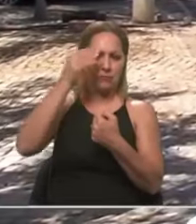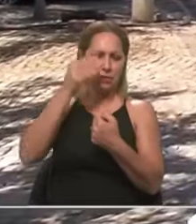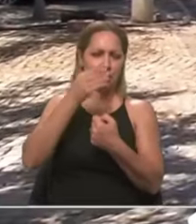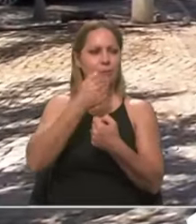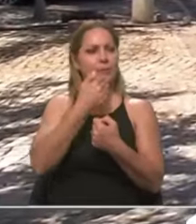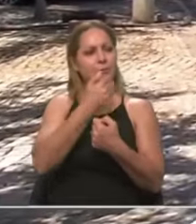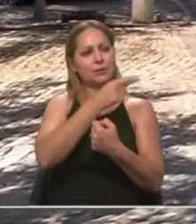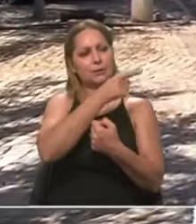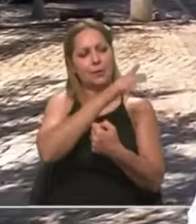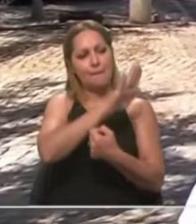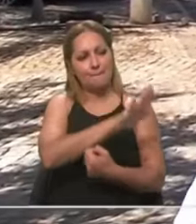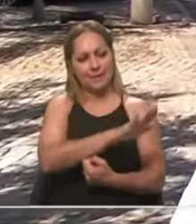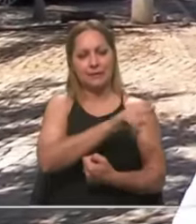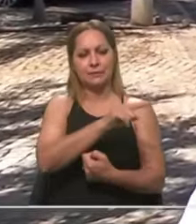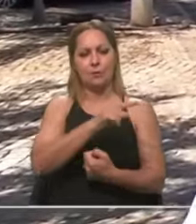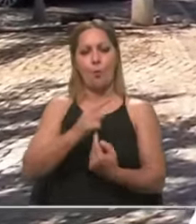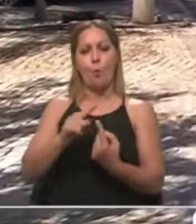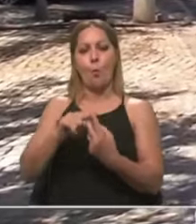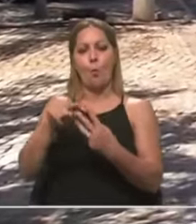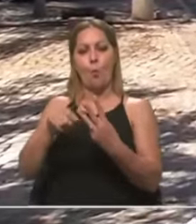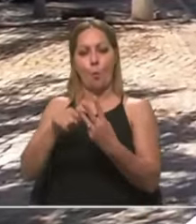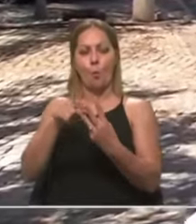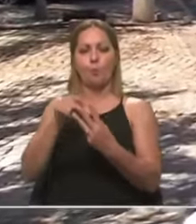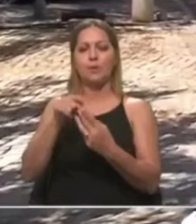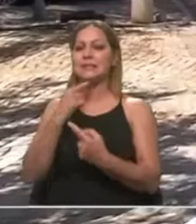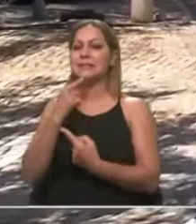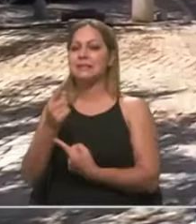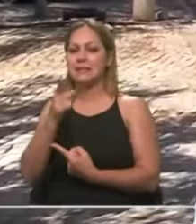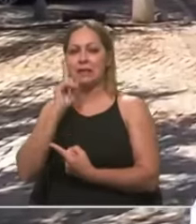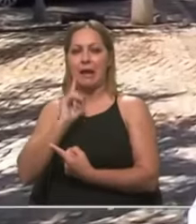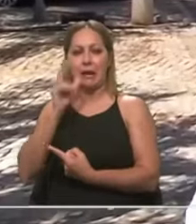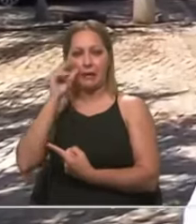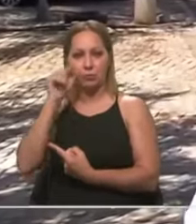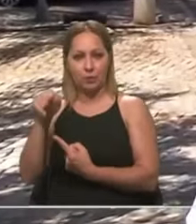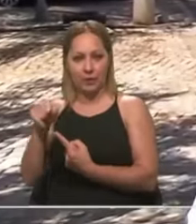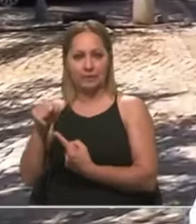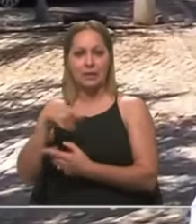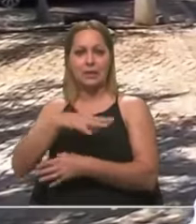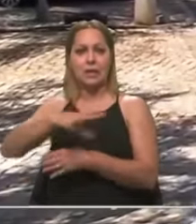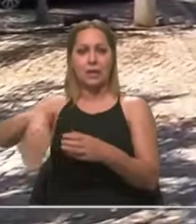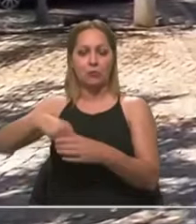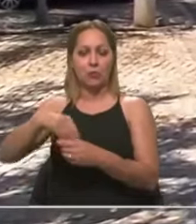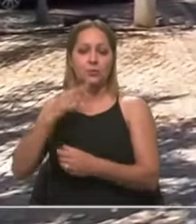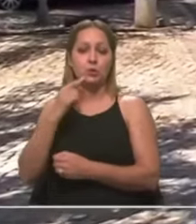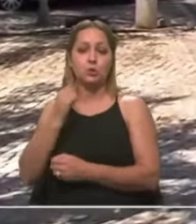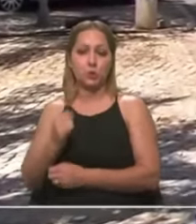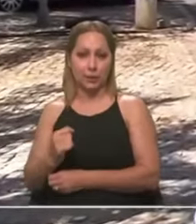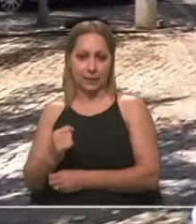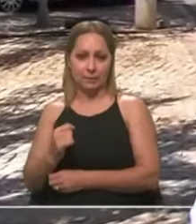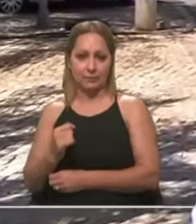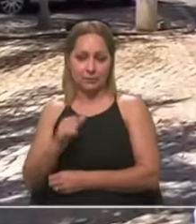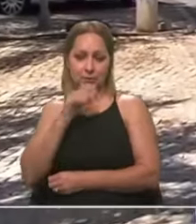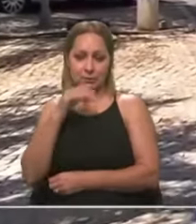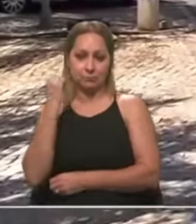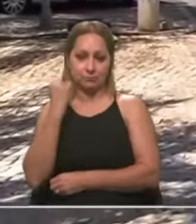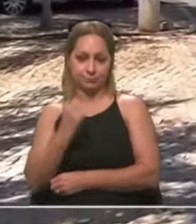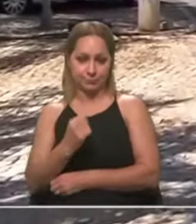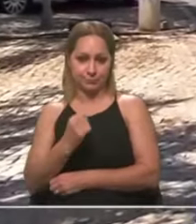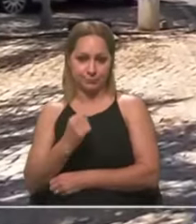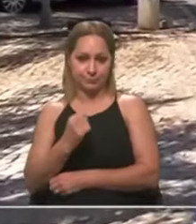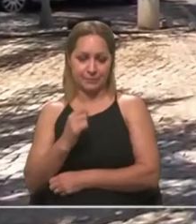na estrada, acabou por confessar a uma namorada que tinha estado envolvido num crime, num homicídio. E